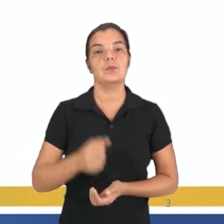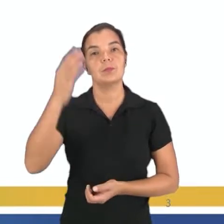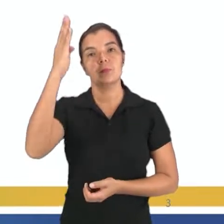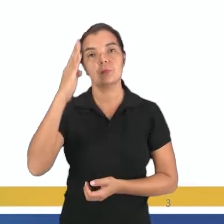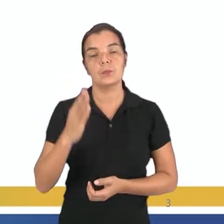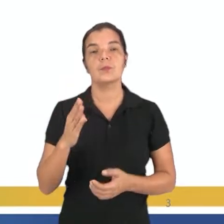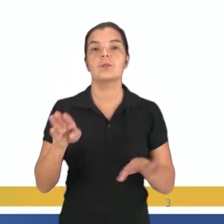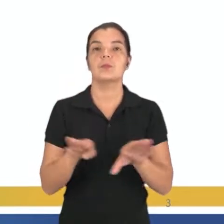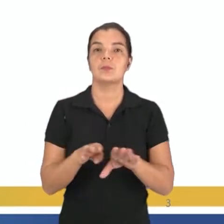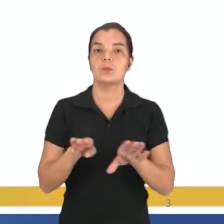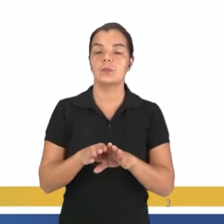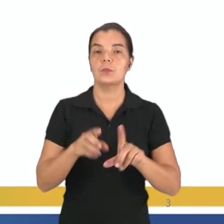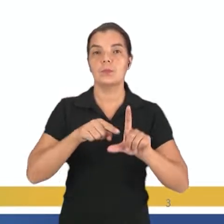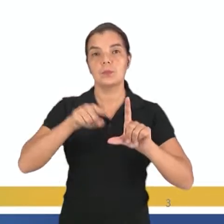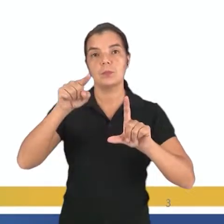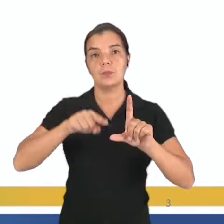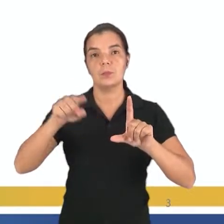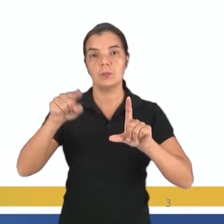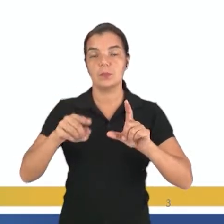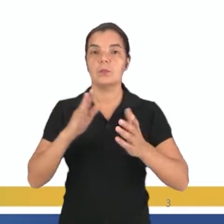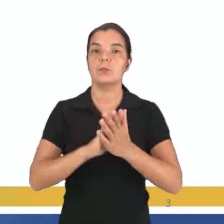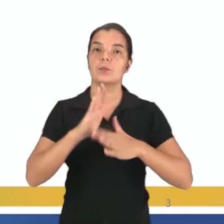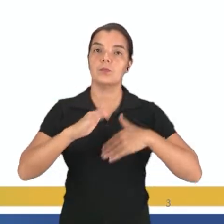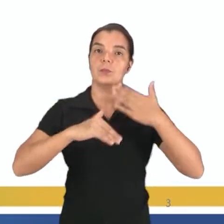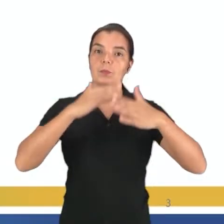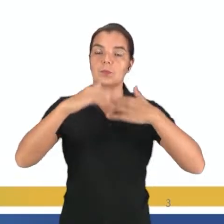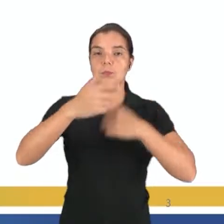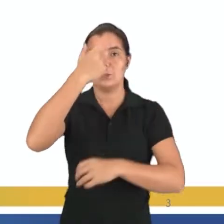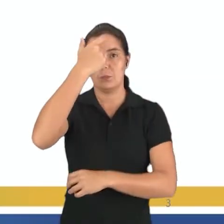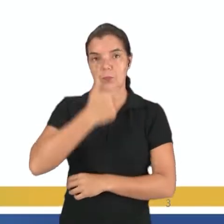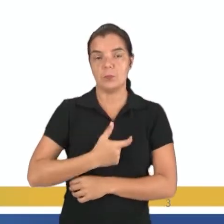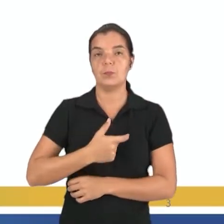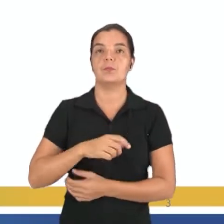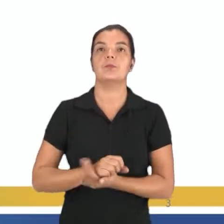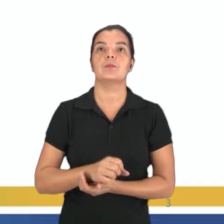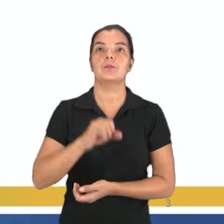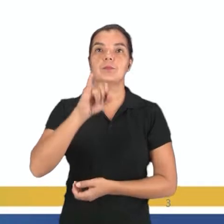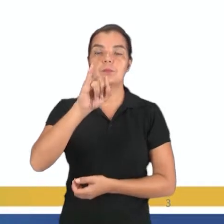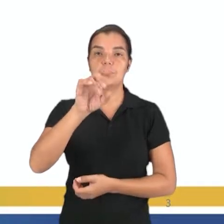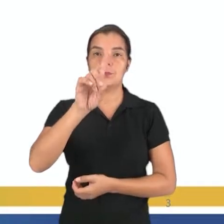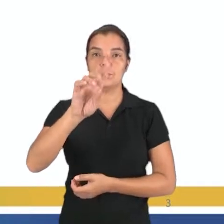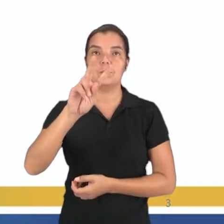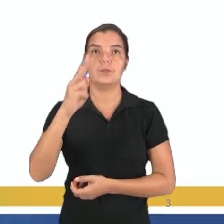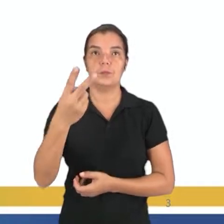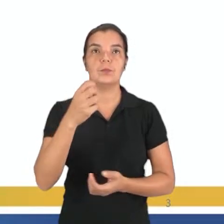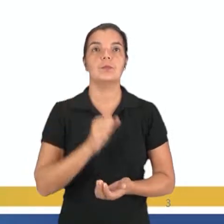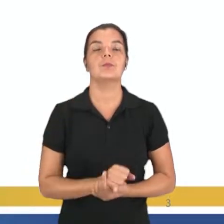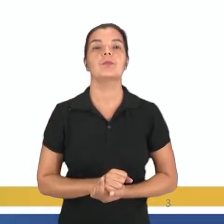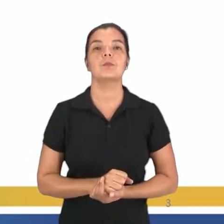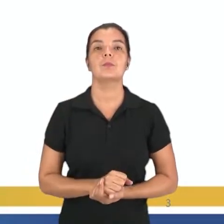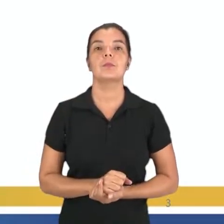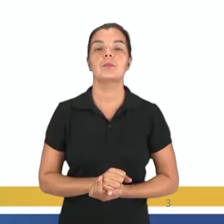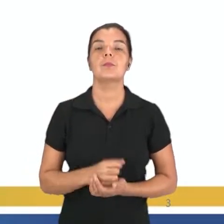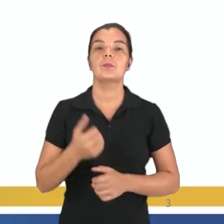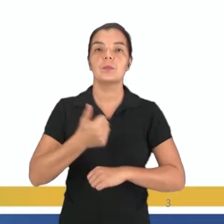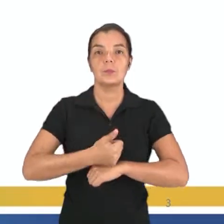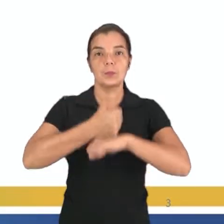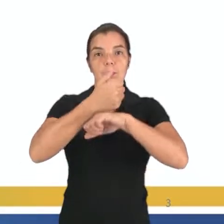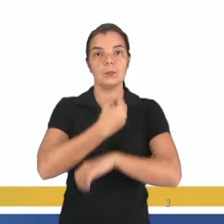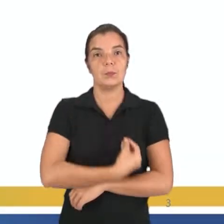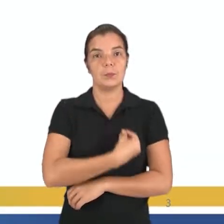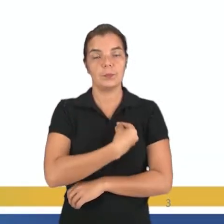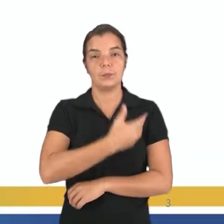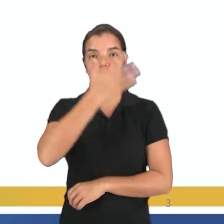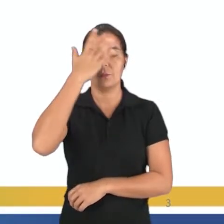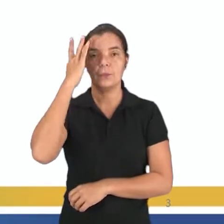Brasil, do Índice de Desenvolvimento Humano, o IDH. Revela, como falamos, a qualidade de vida